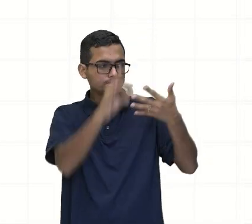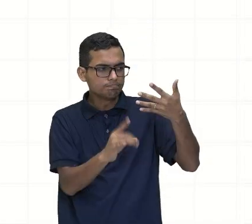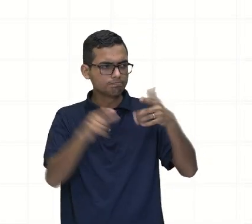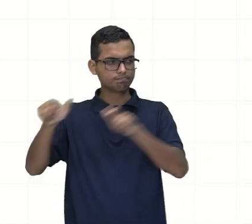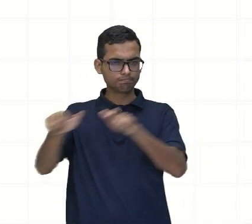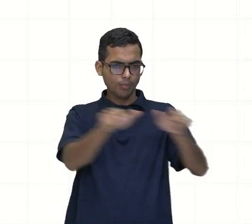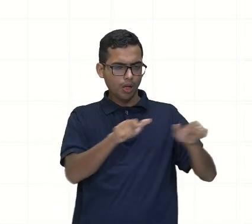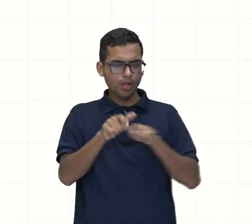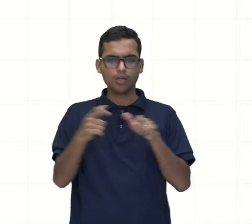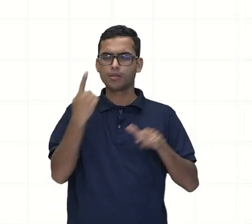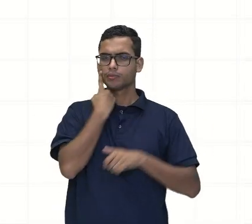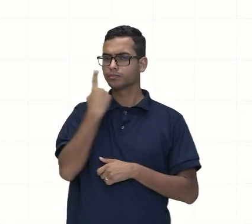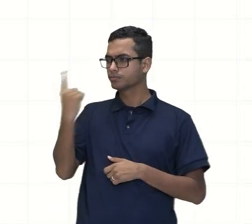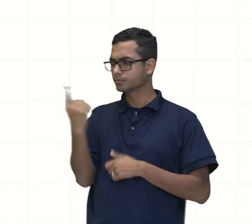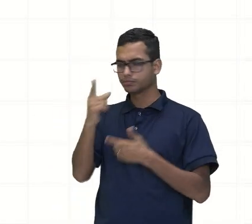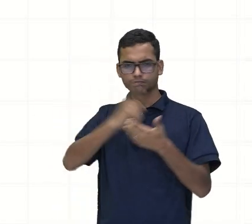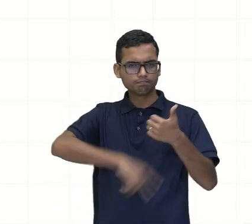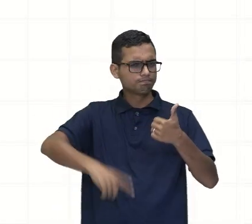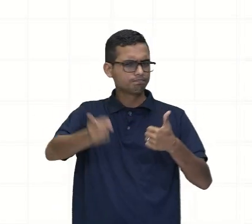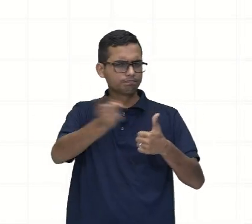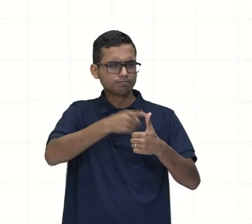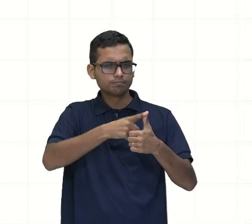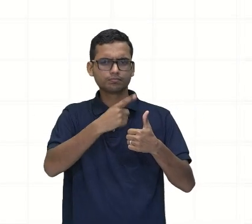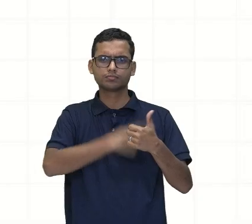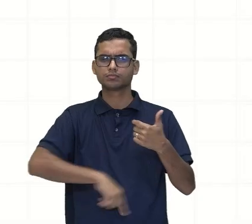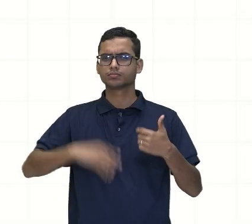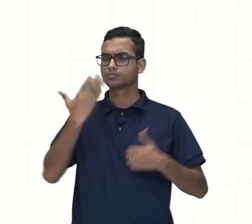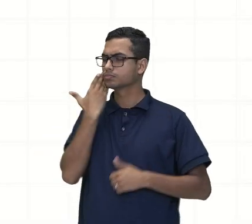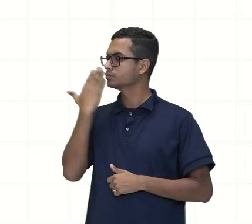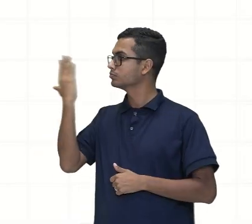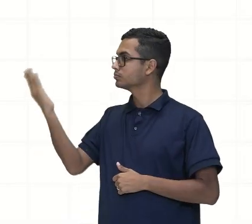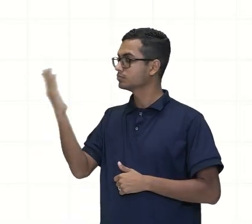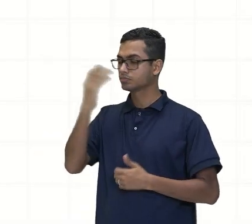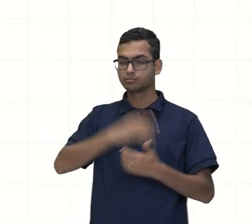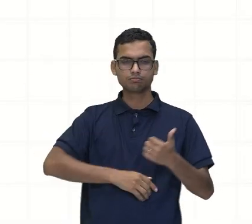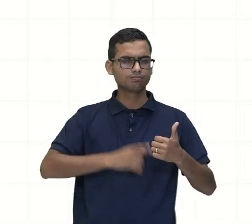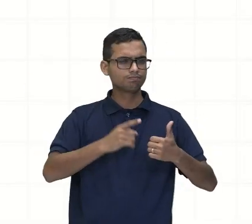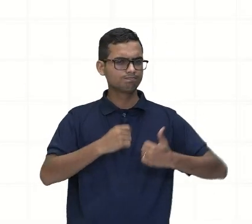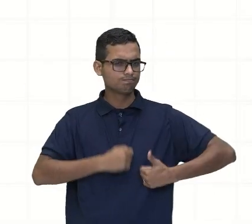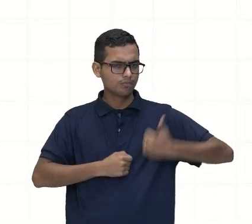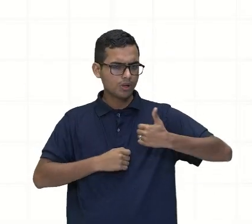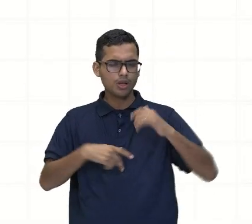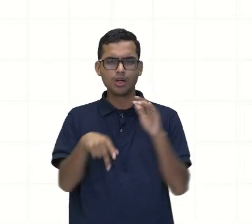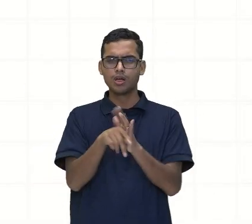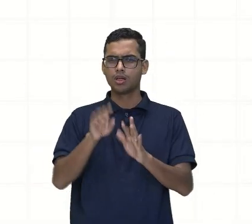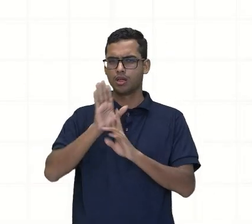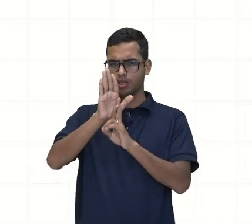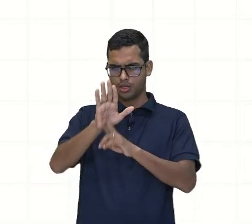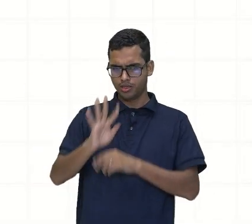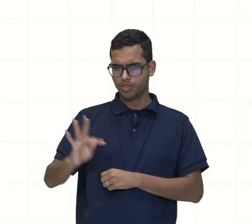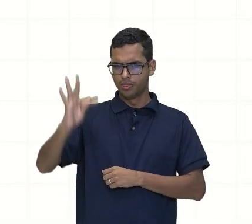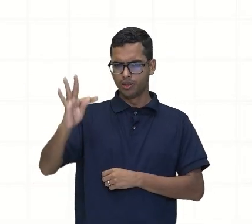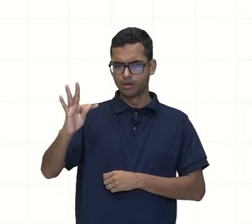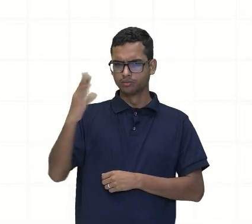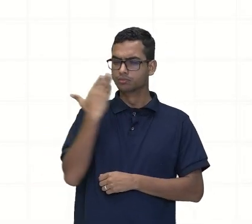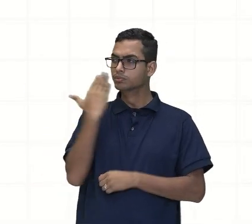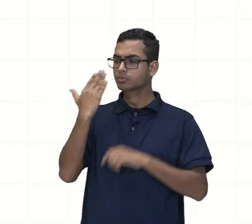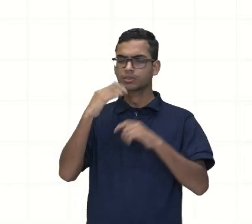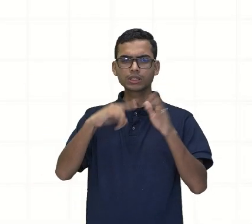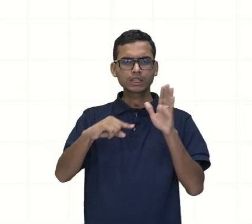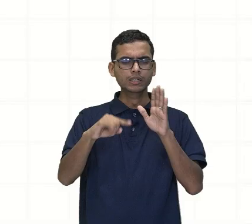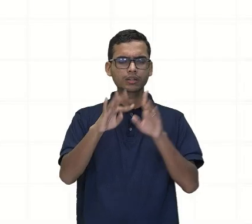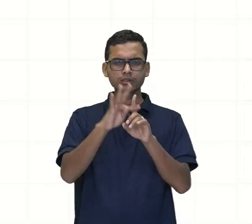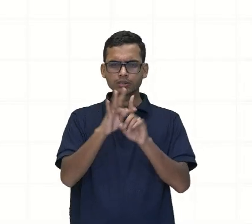Vamos ver, a cidade de São Joaquim, que é representada pela letra T, ela está com temperatura